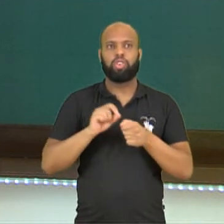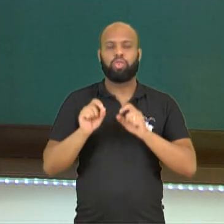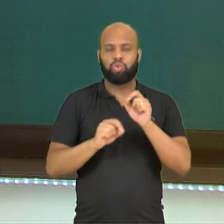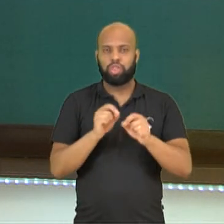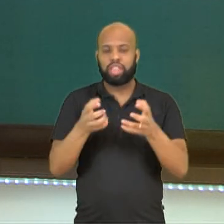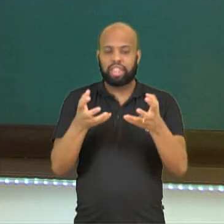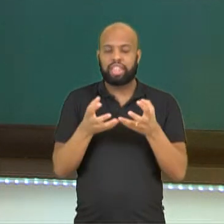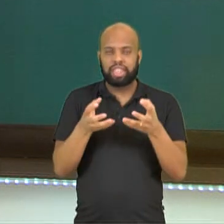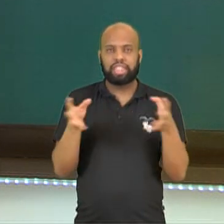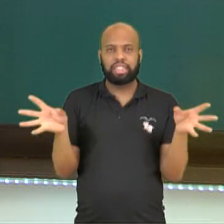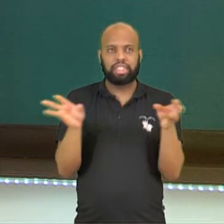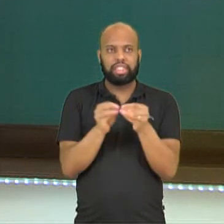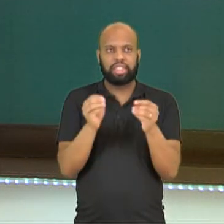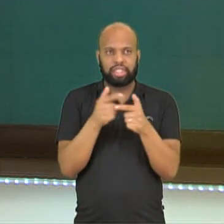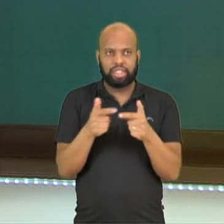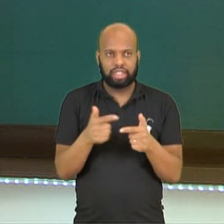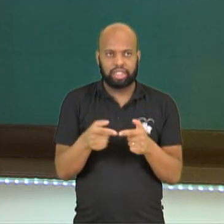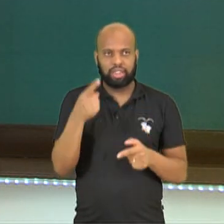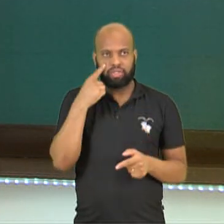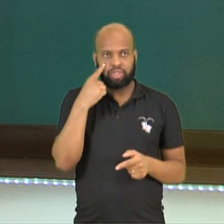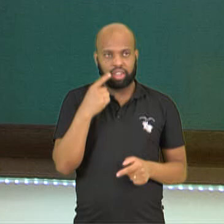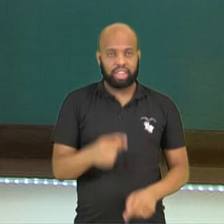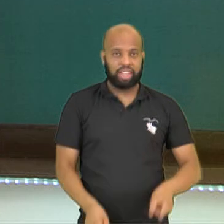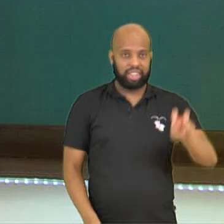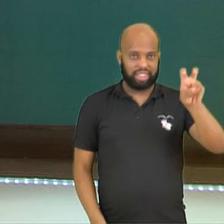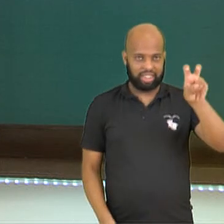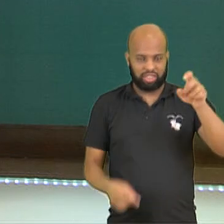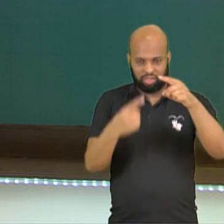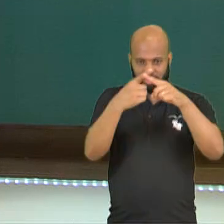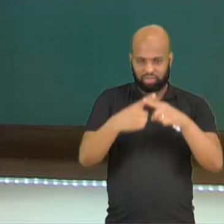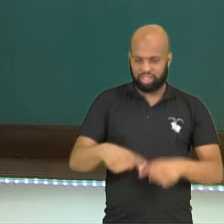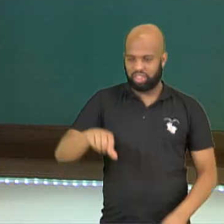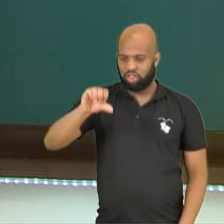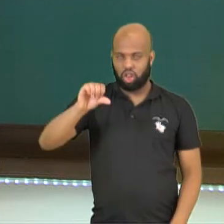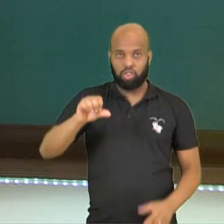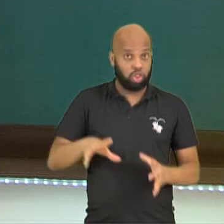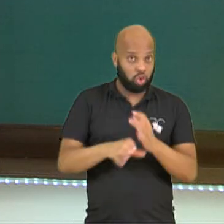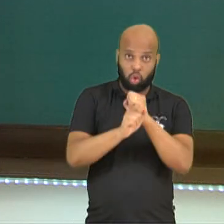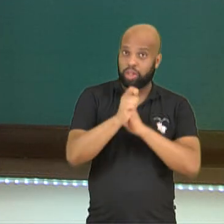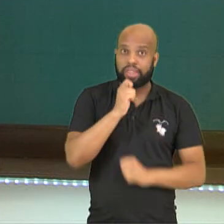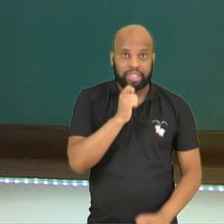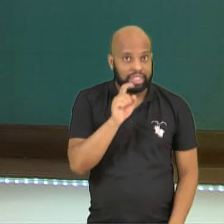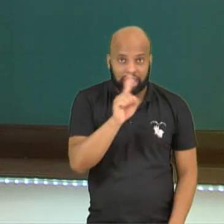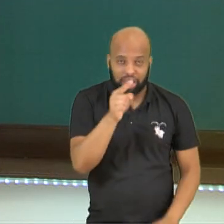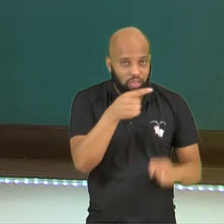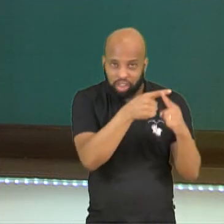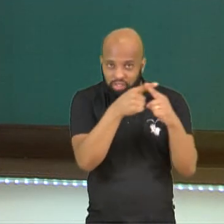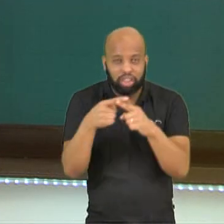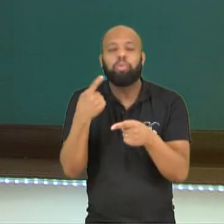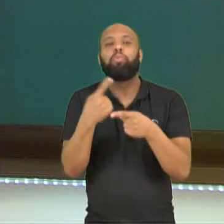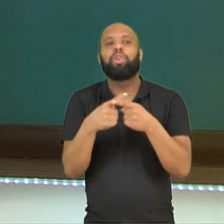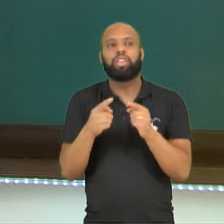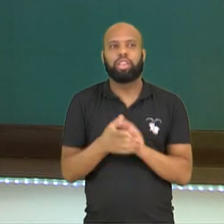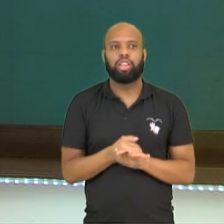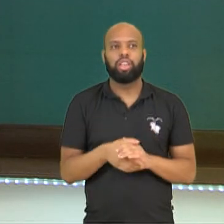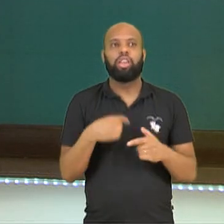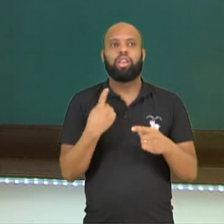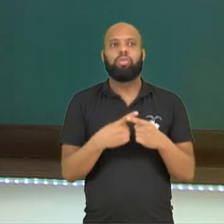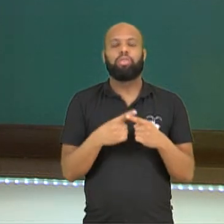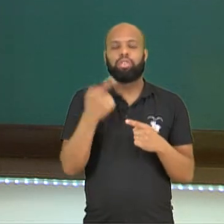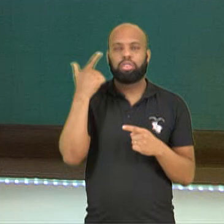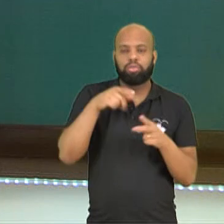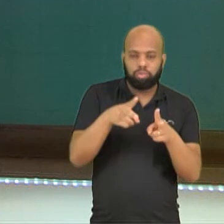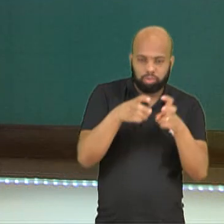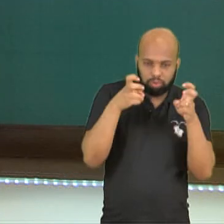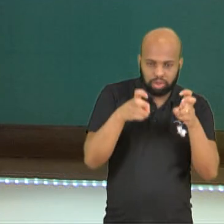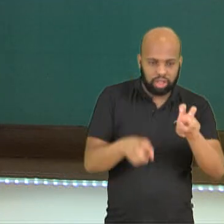quis simplificar. Vocês estão vendo que eu escrevi 5 vezes 9 aqui e não fiz a conta? Pois é, por quê? Porque eu enxerguei